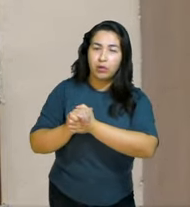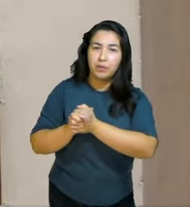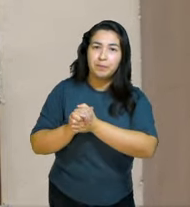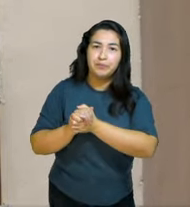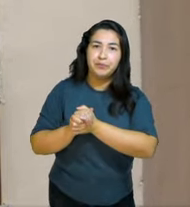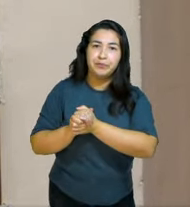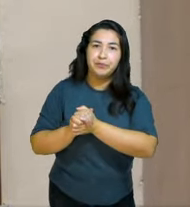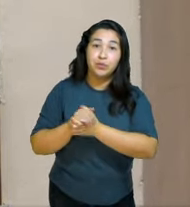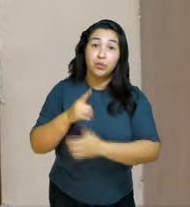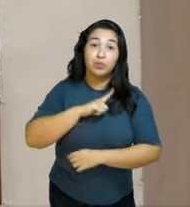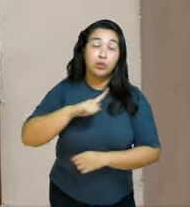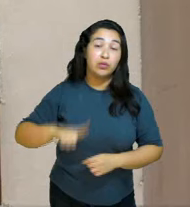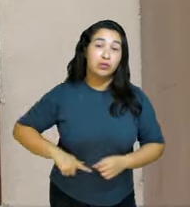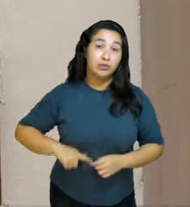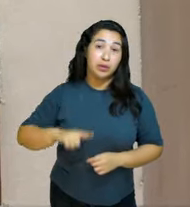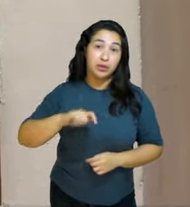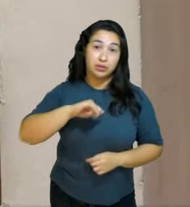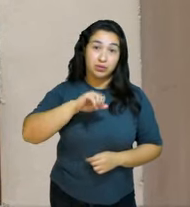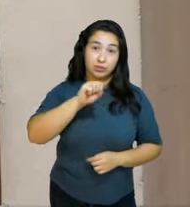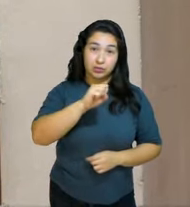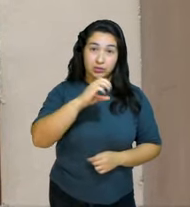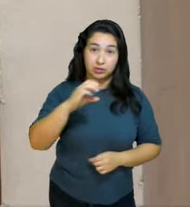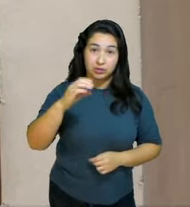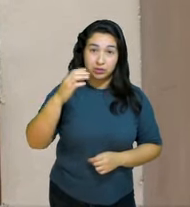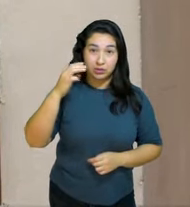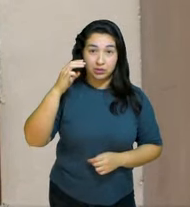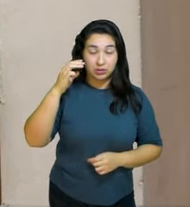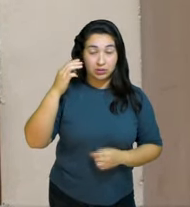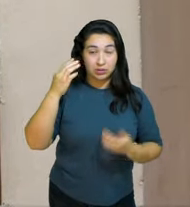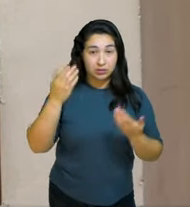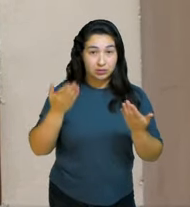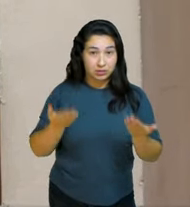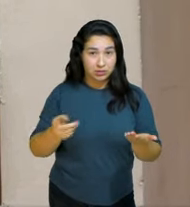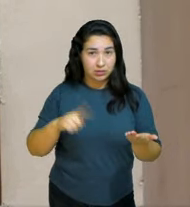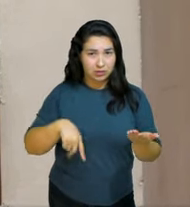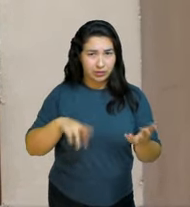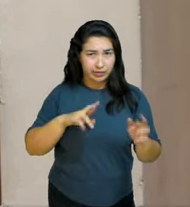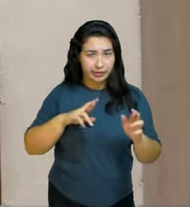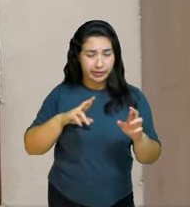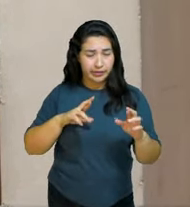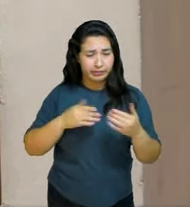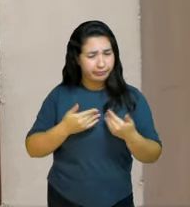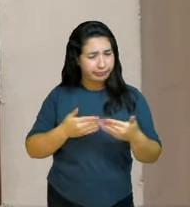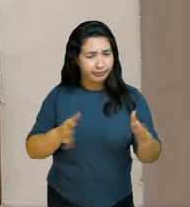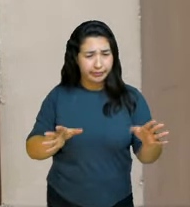O governo de Santa Catarina ele é aberto, e eu não posso ser diferente disso. Tá?